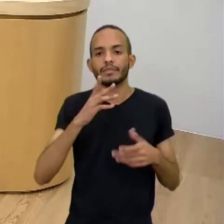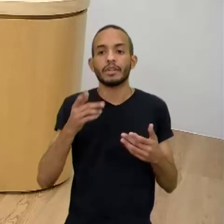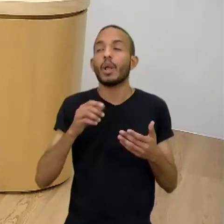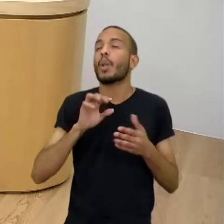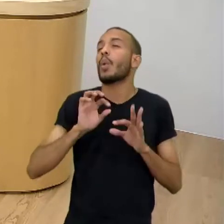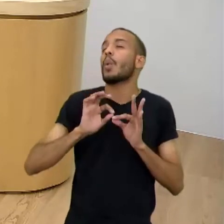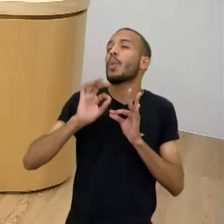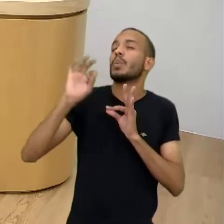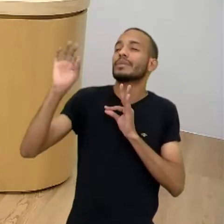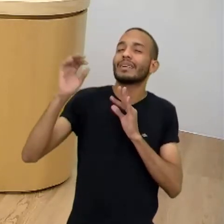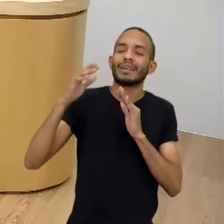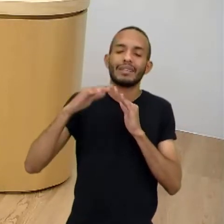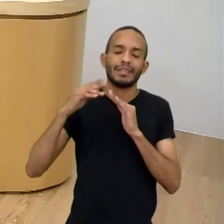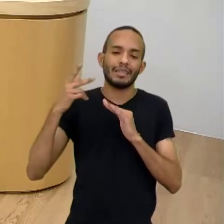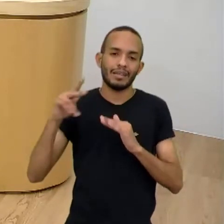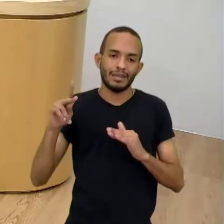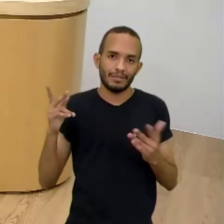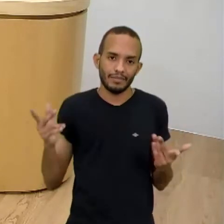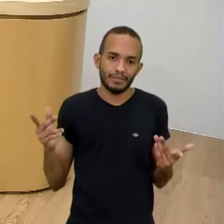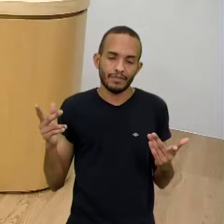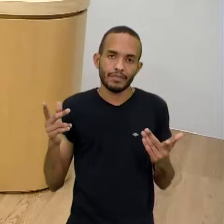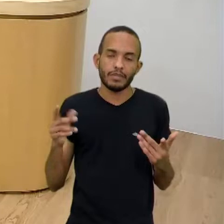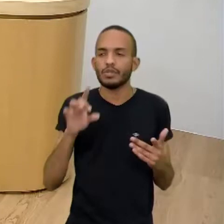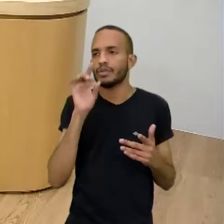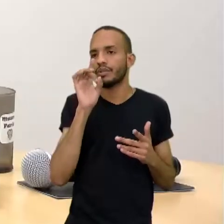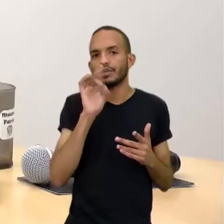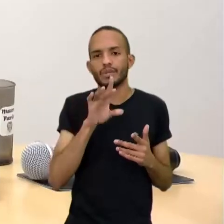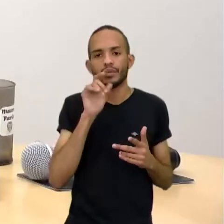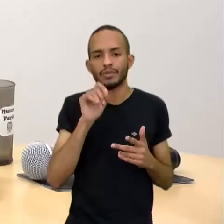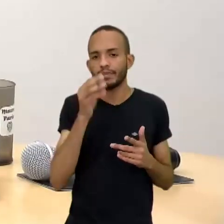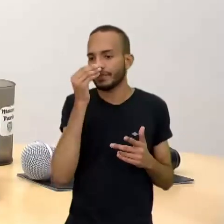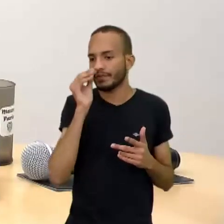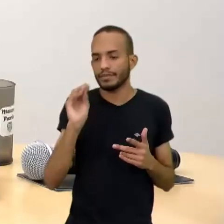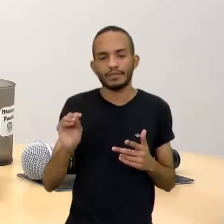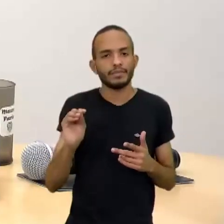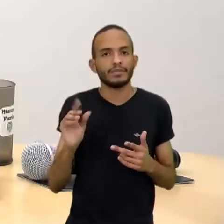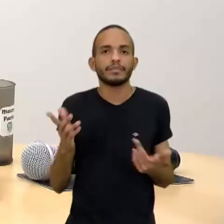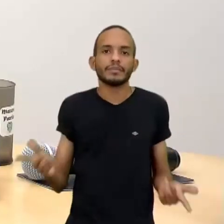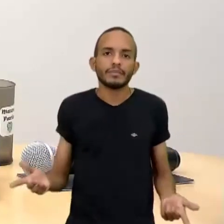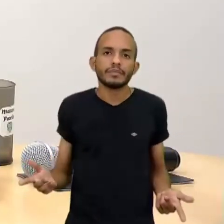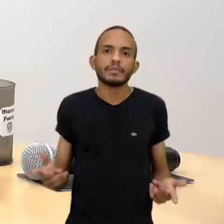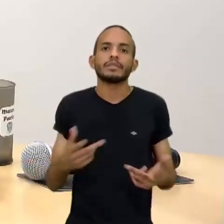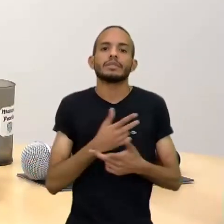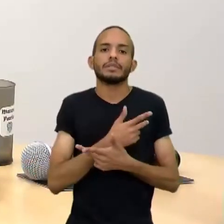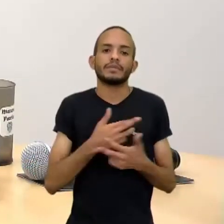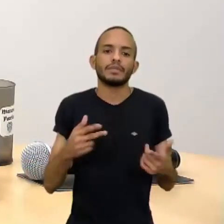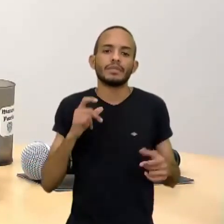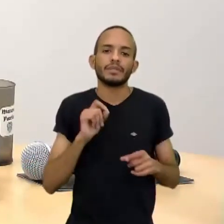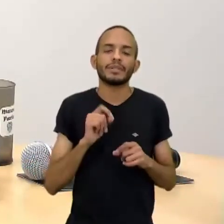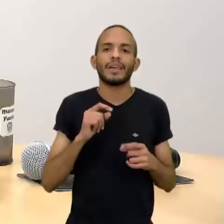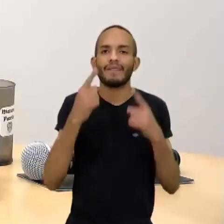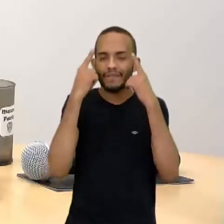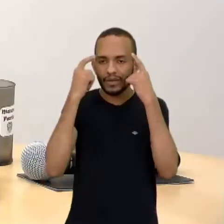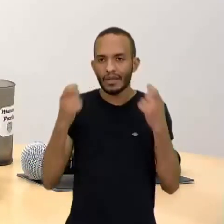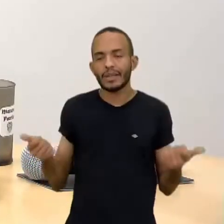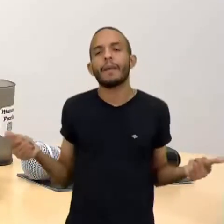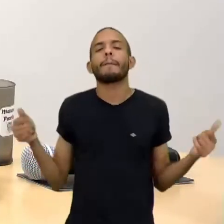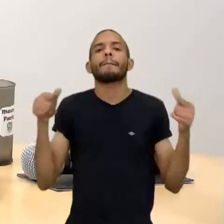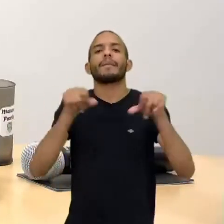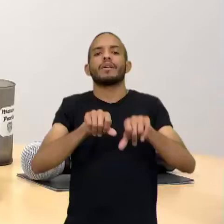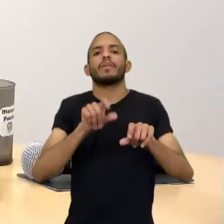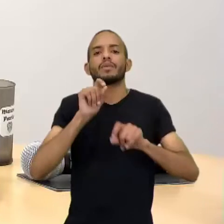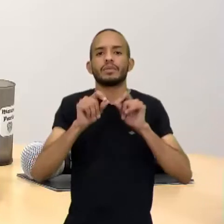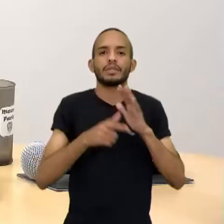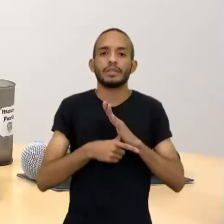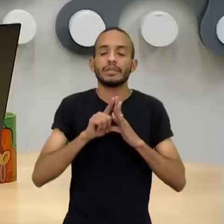casa delas. As pessoas foram retiradas de lá à força. Não, simplesmente abandonaram, né? Então, assim, para muitos a violência foi maior do que já